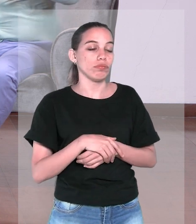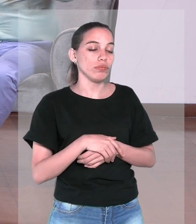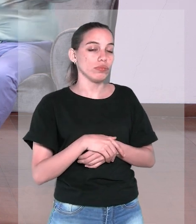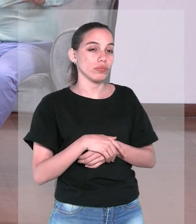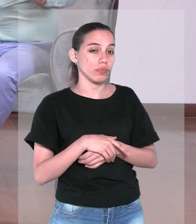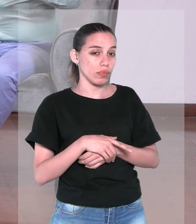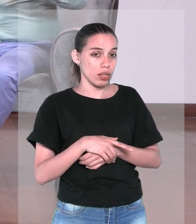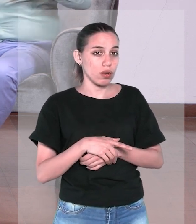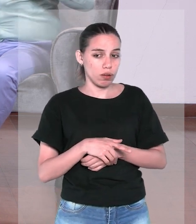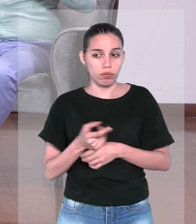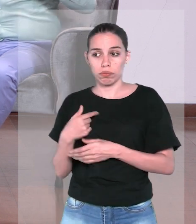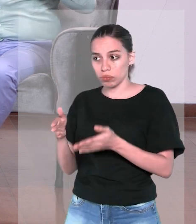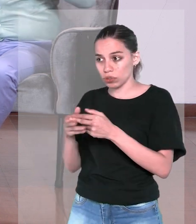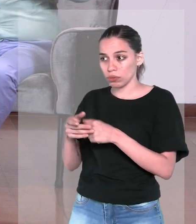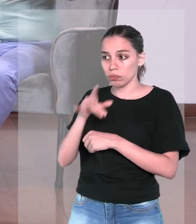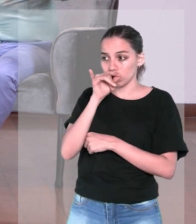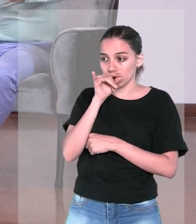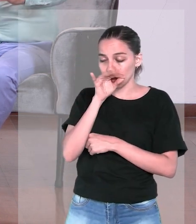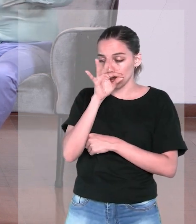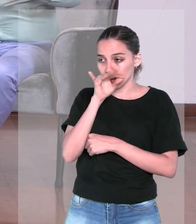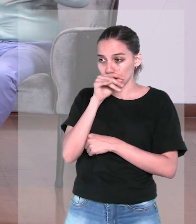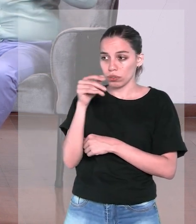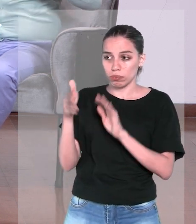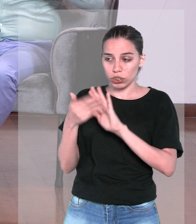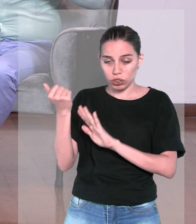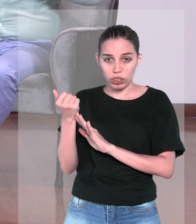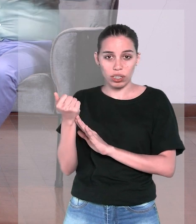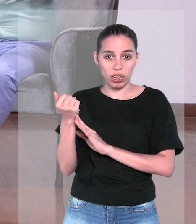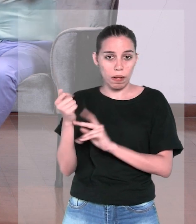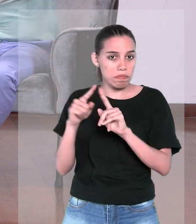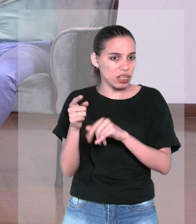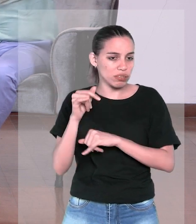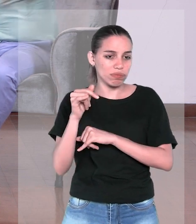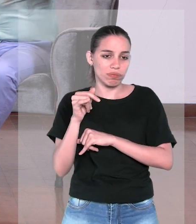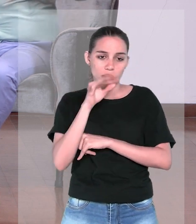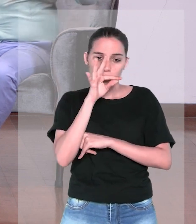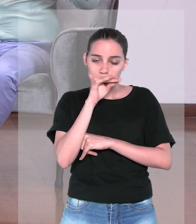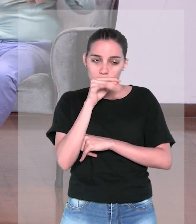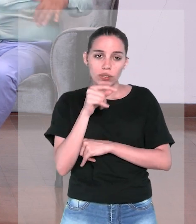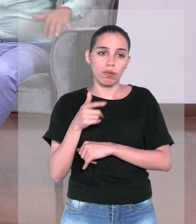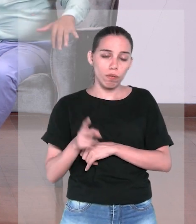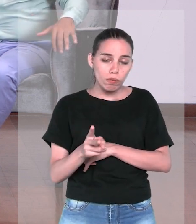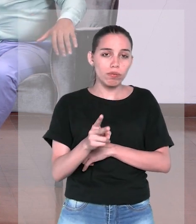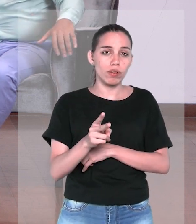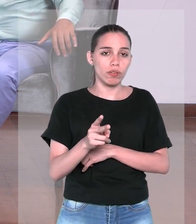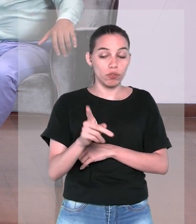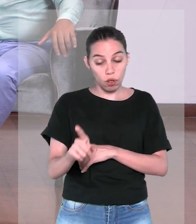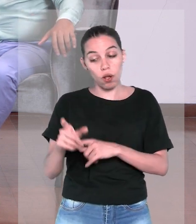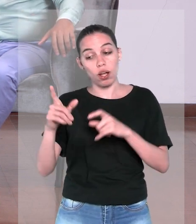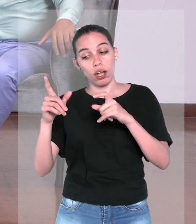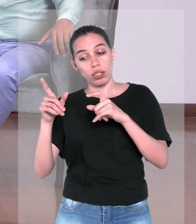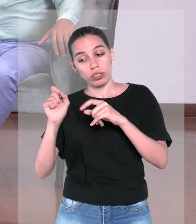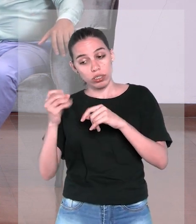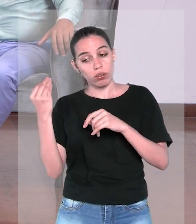responsabilidade só da família, só da escola, tem uma corresponsabilidade